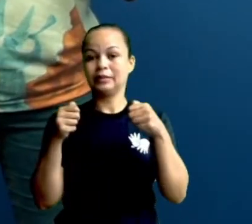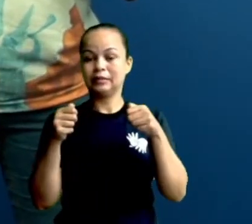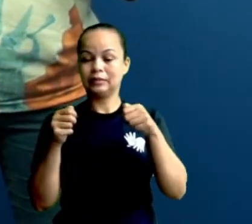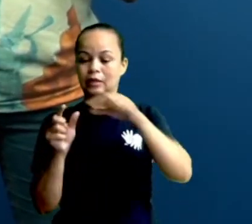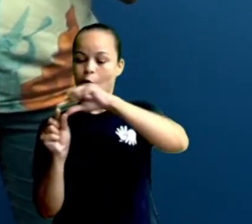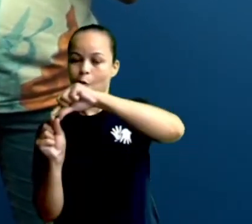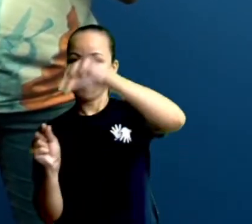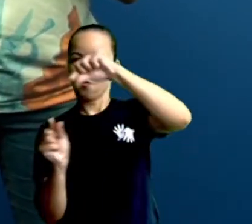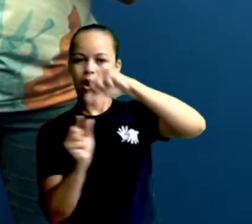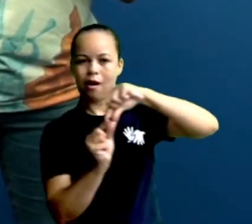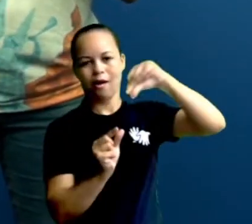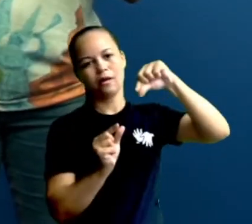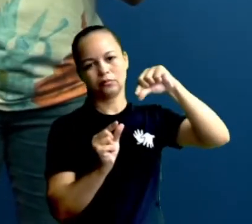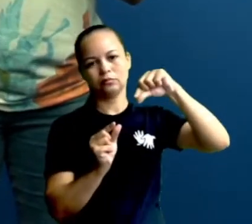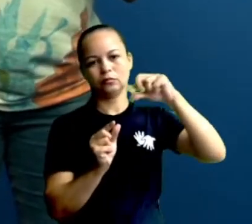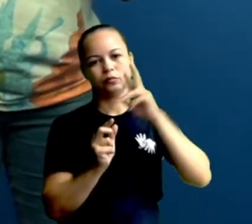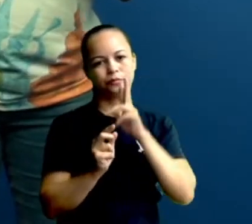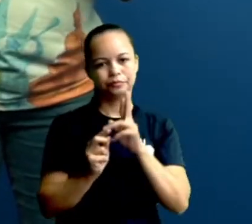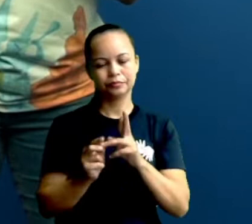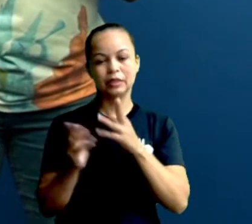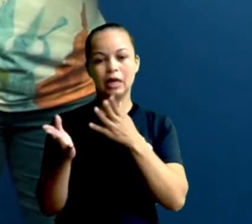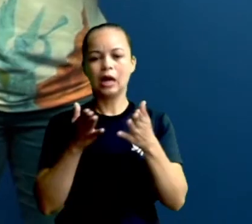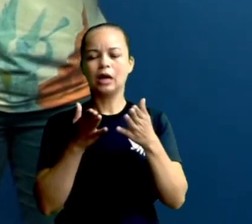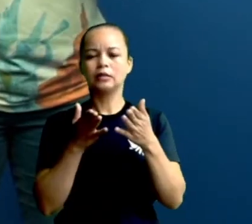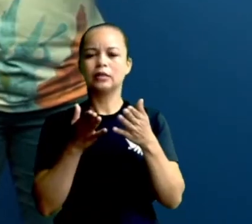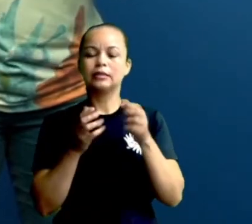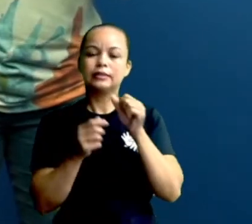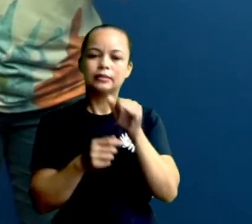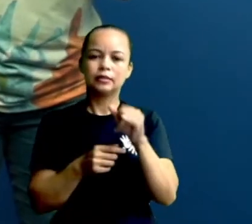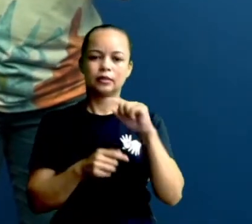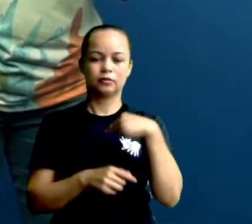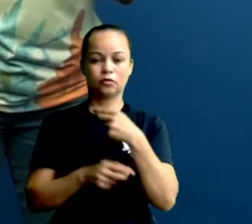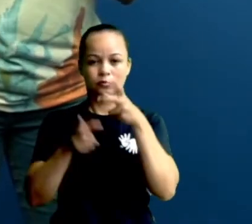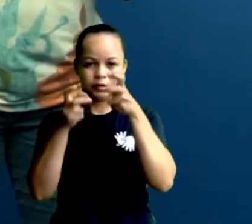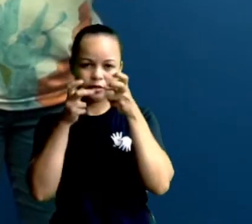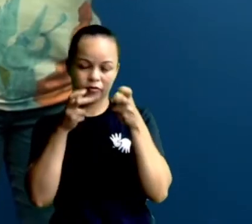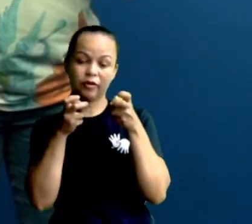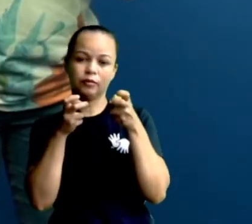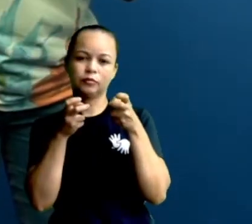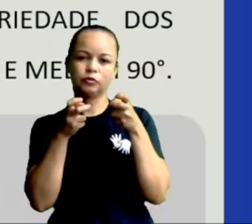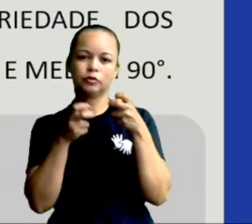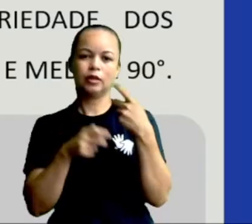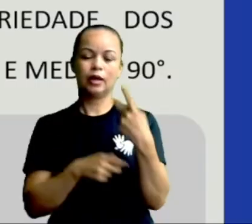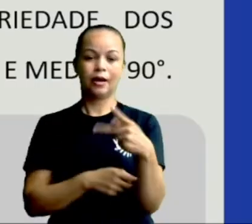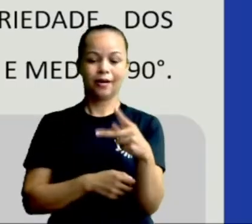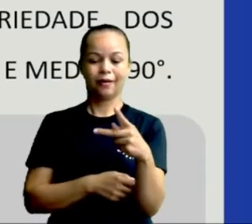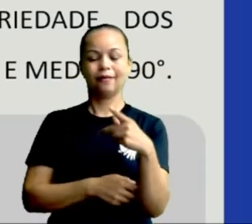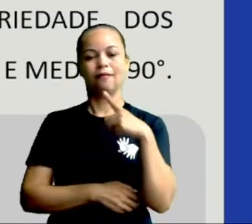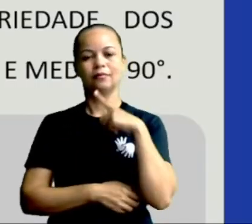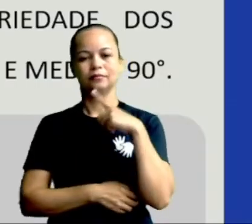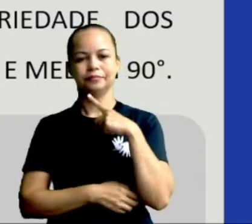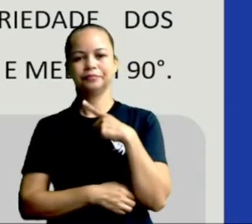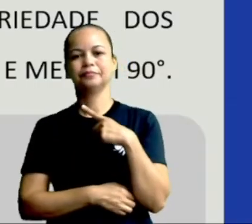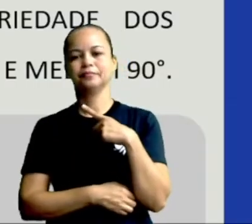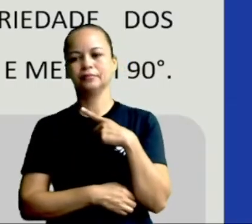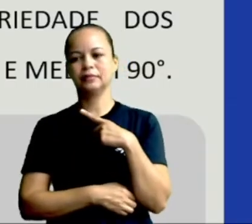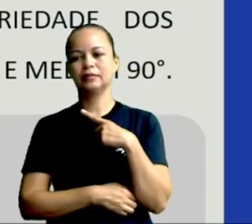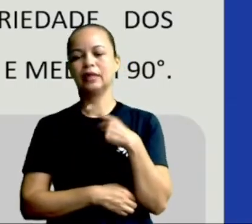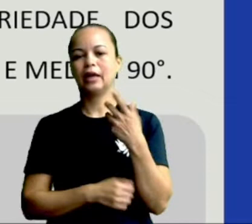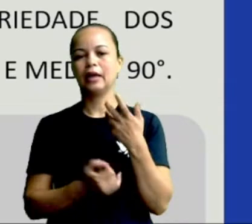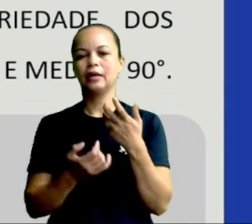lados correspondentes, tá? Então, a gente observa aí que, se a gente observar direitinho, né, ele tem